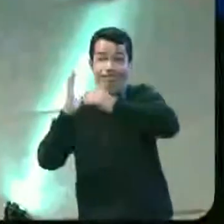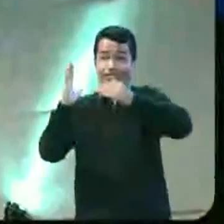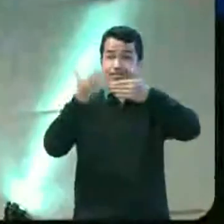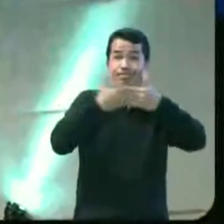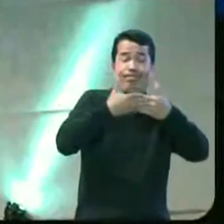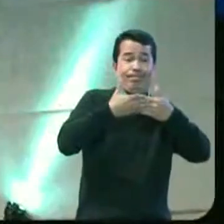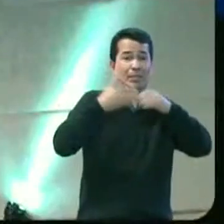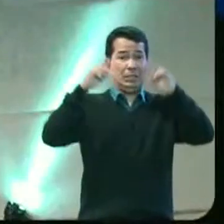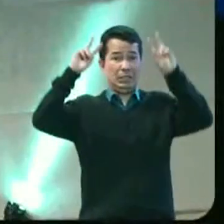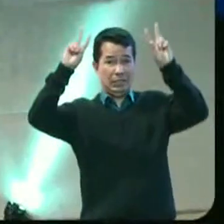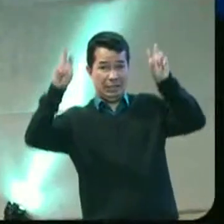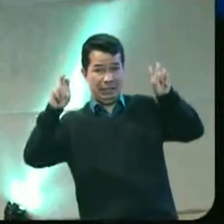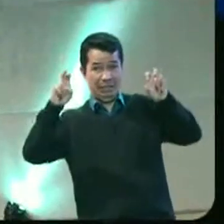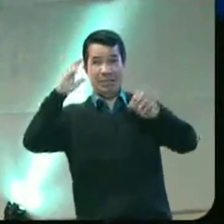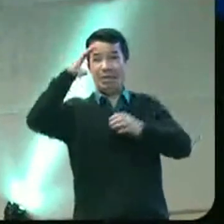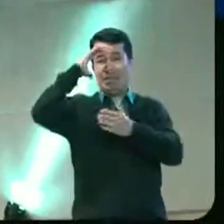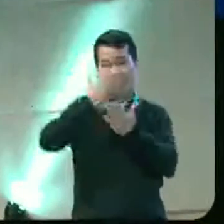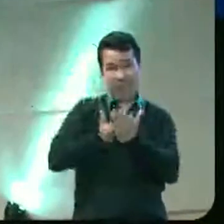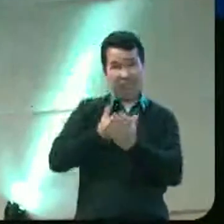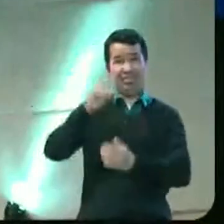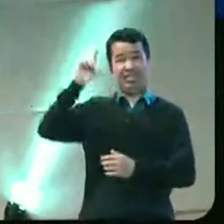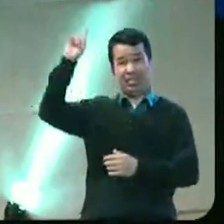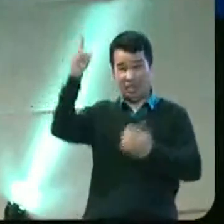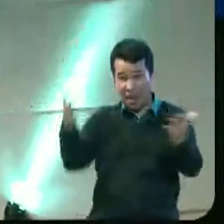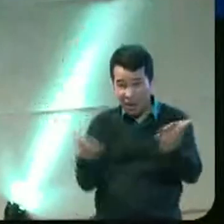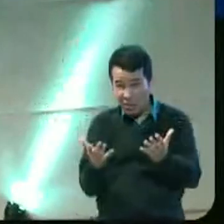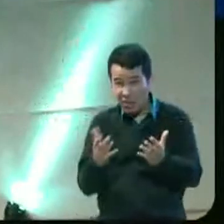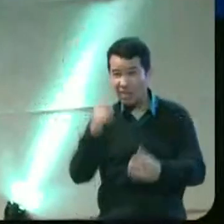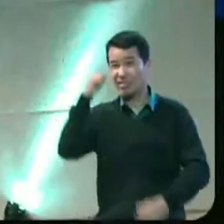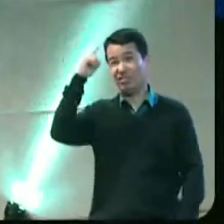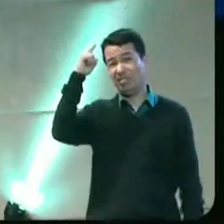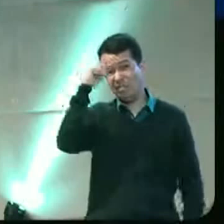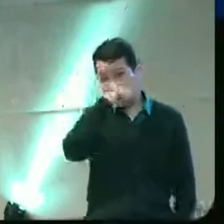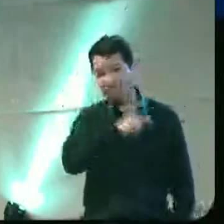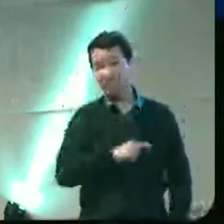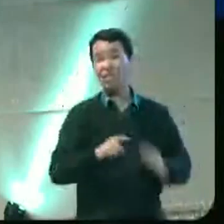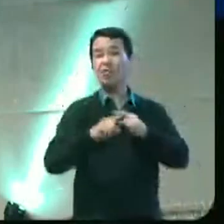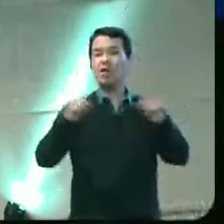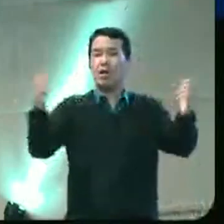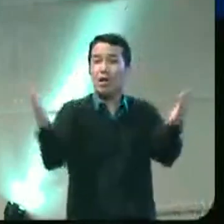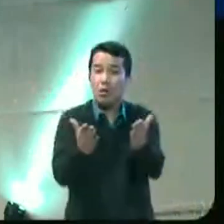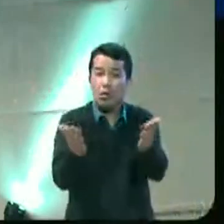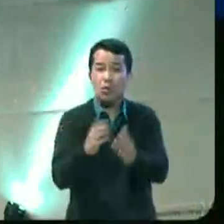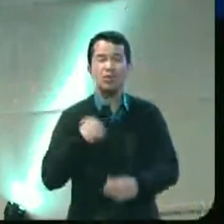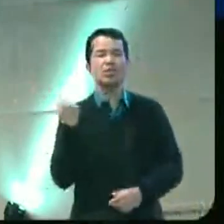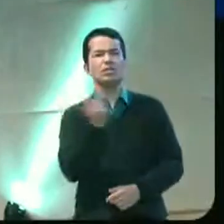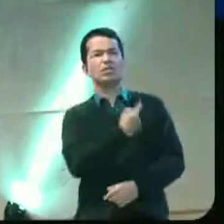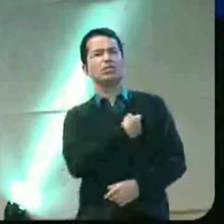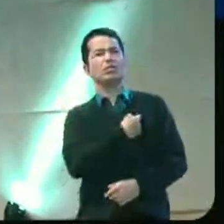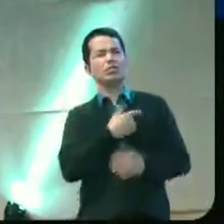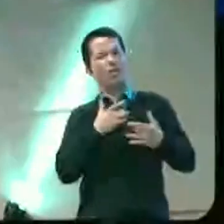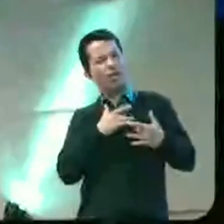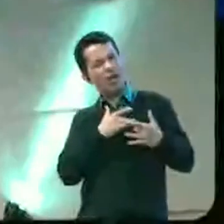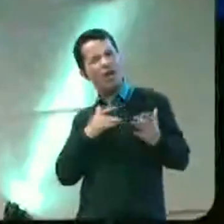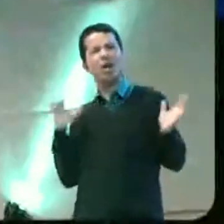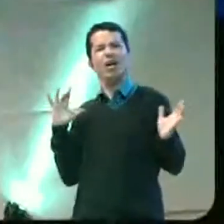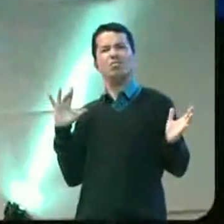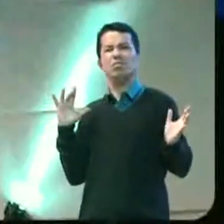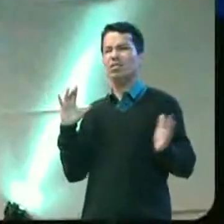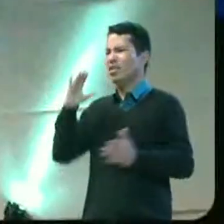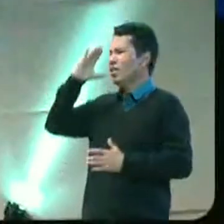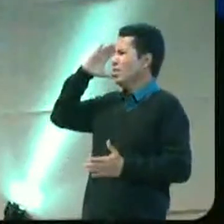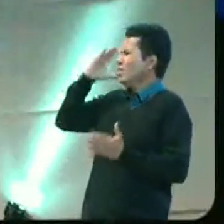duro, mas é para esse momento. Jesus não achou duro falar sobre fé naquele